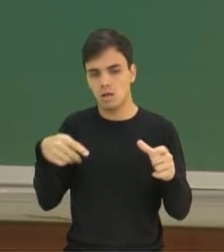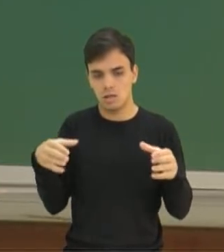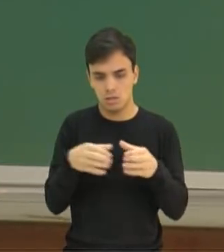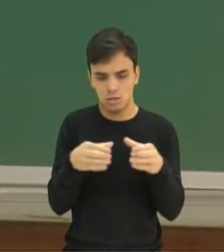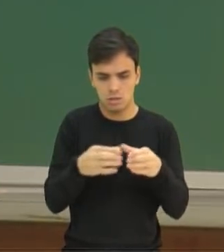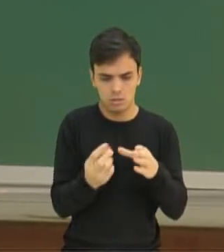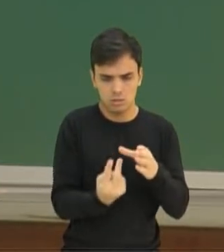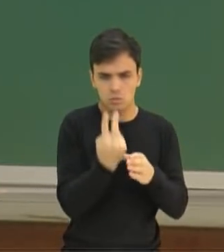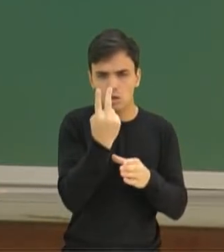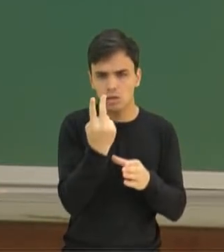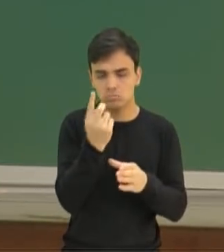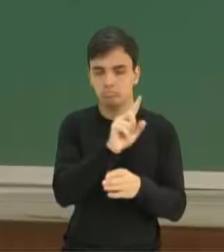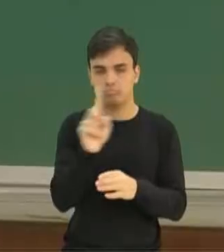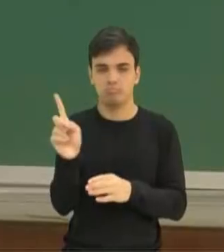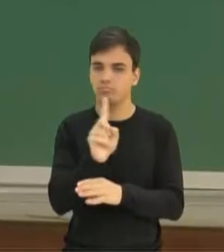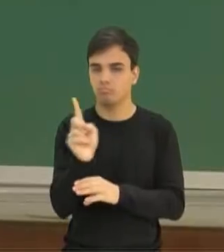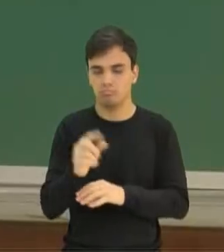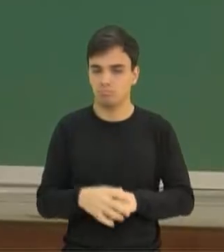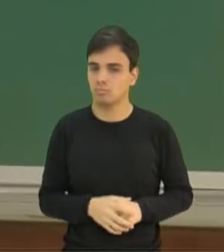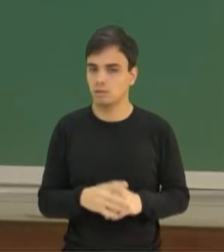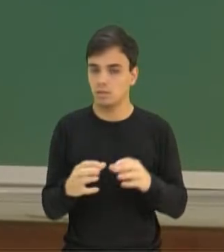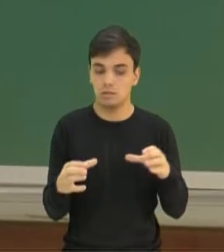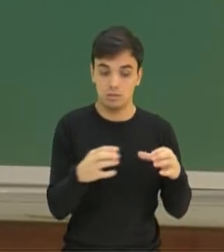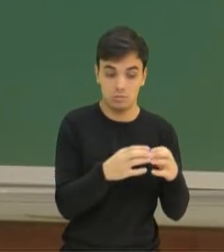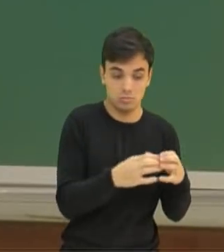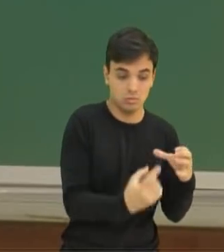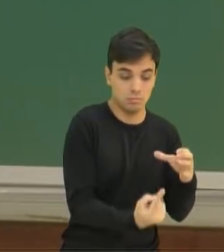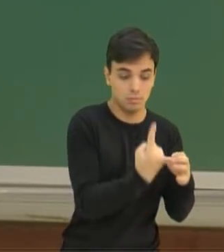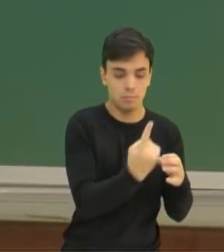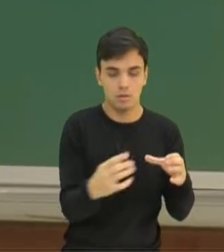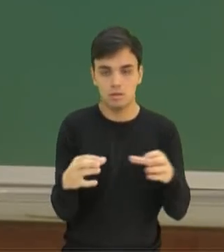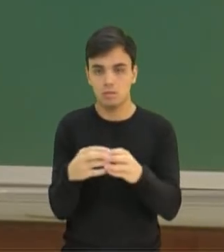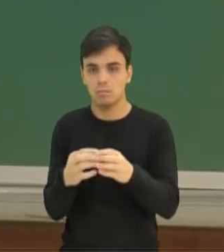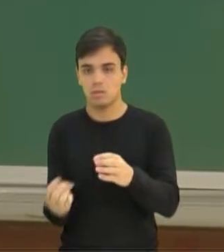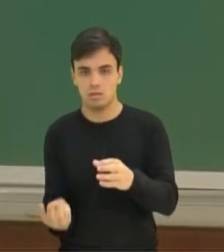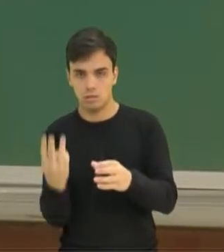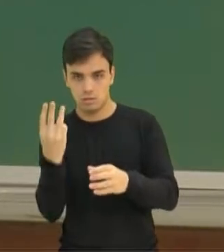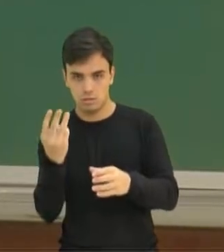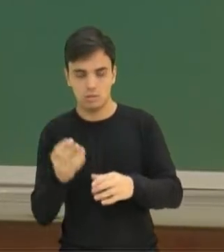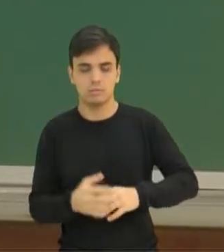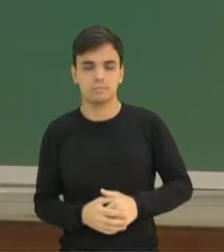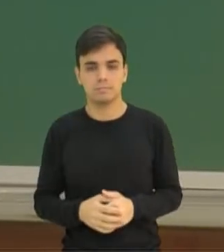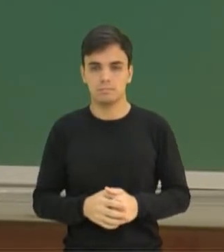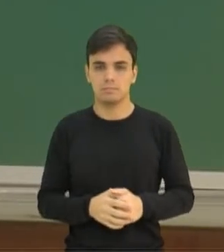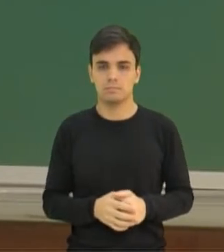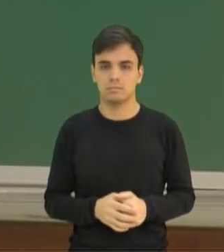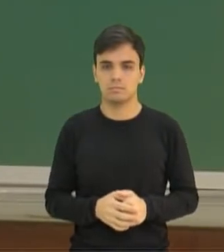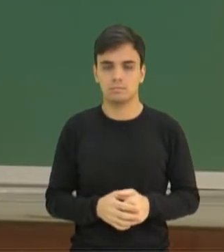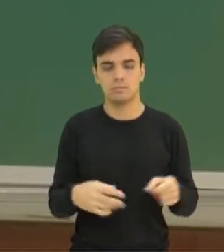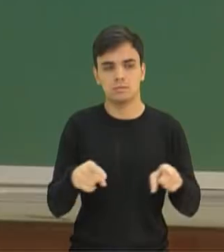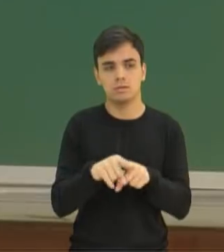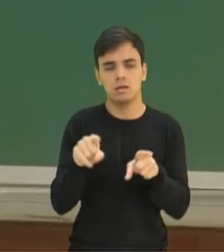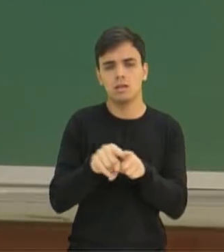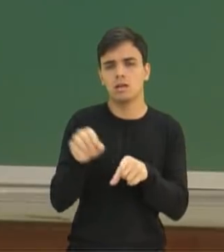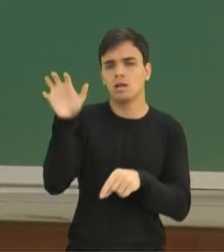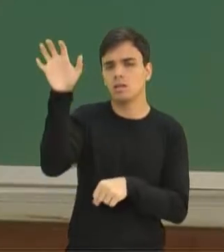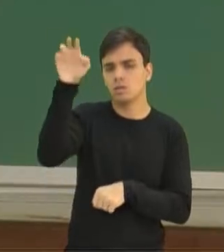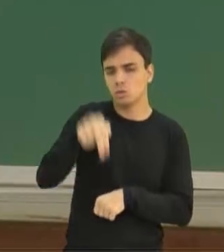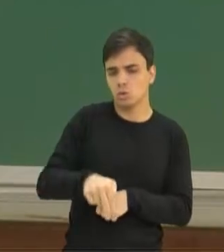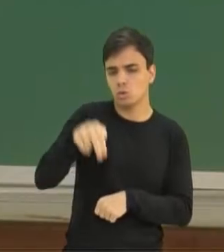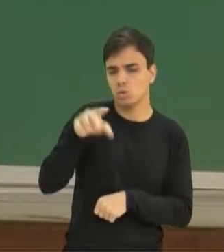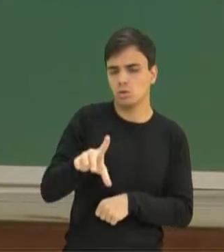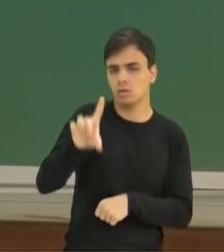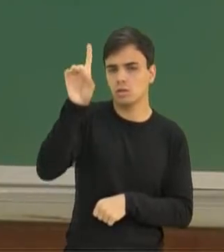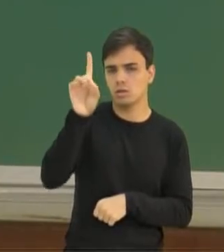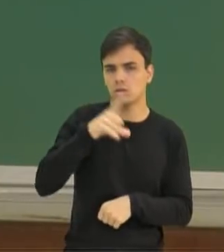secundário da indústria? Também não. Setor primário e terciário, né? A região Nordeste apresenta menor expectativa de vida